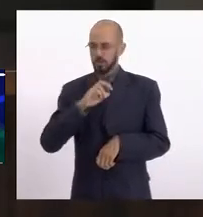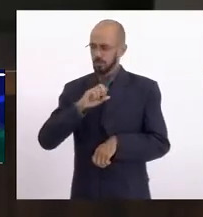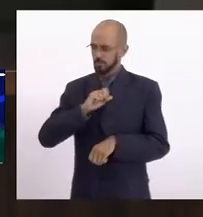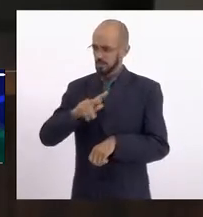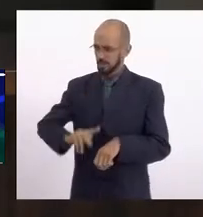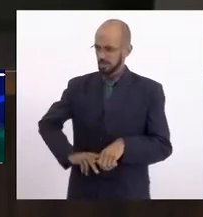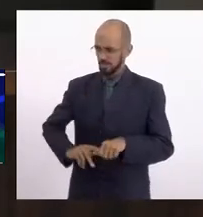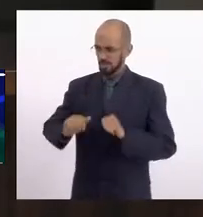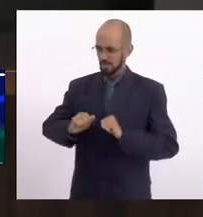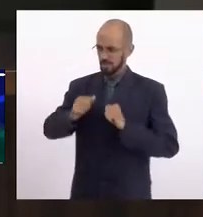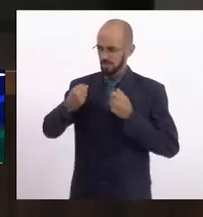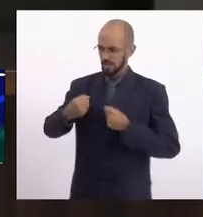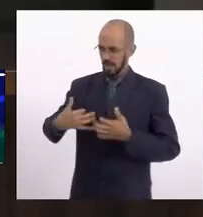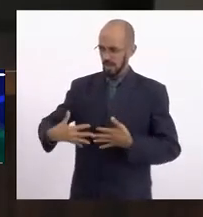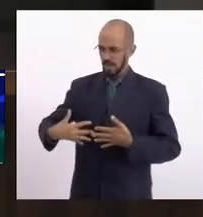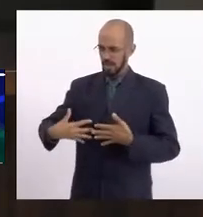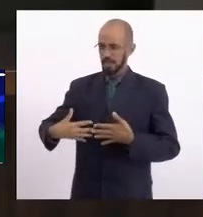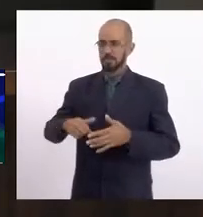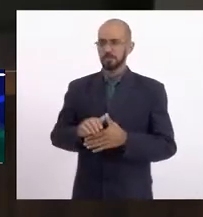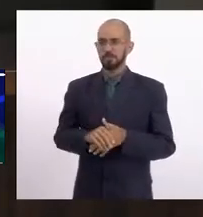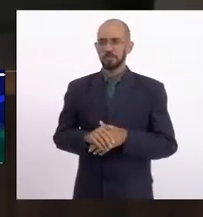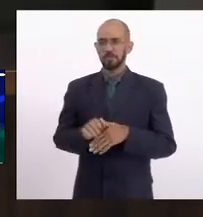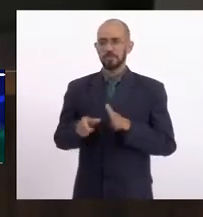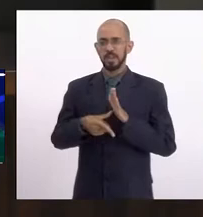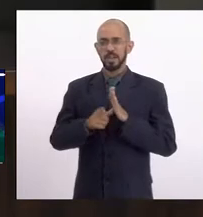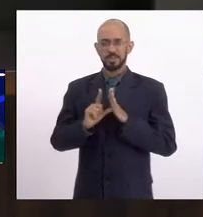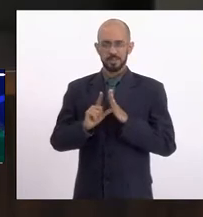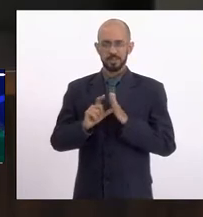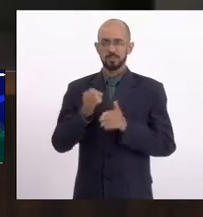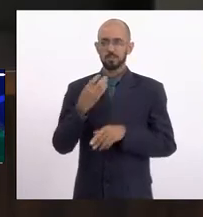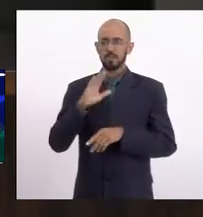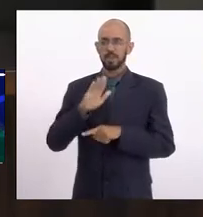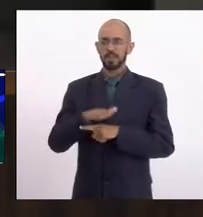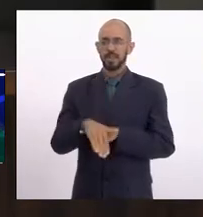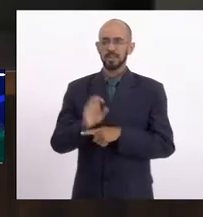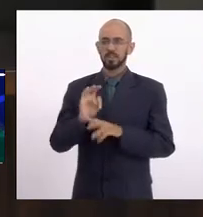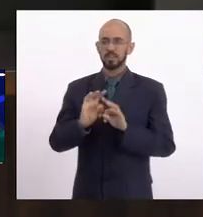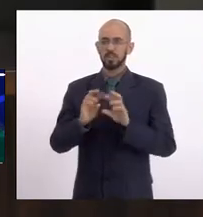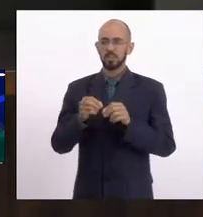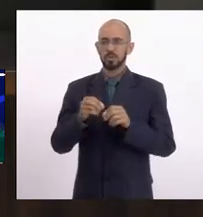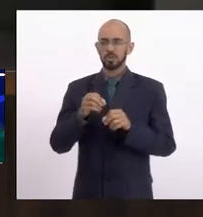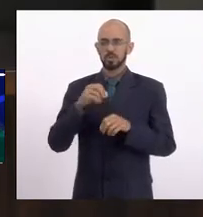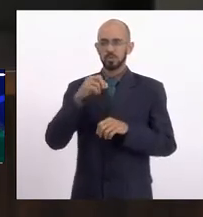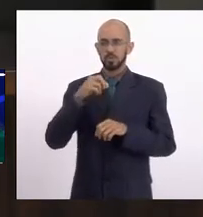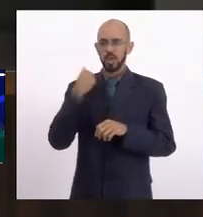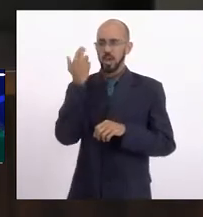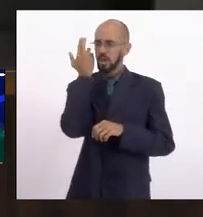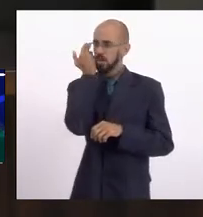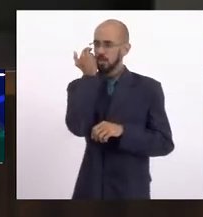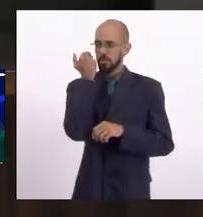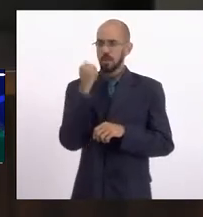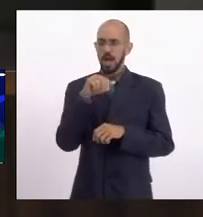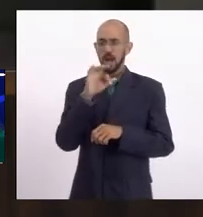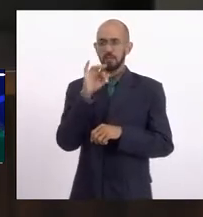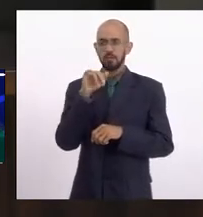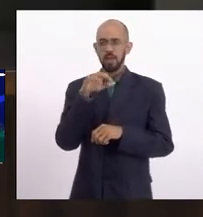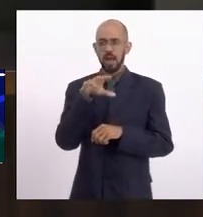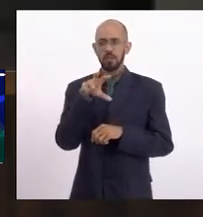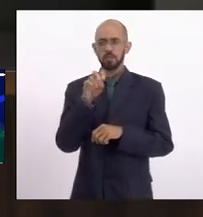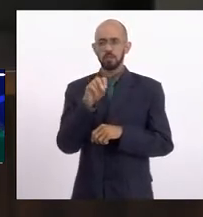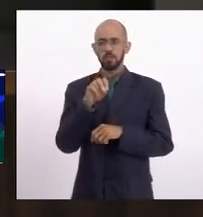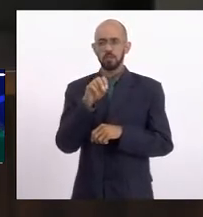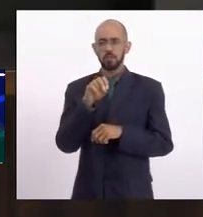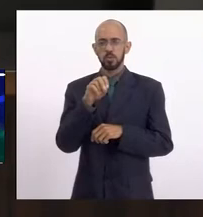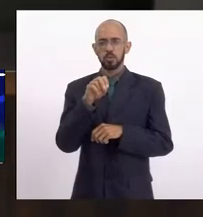explicação Não antes antes porém Boa tarde a todas e todos e tá de Leomar Fábio Flávio Eurico